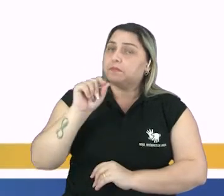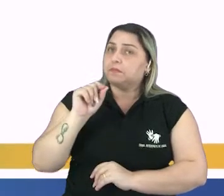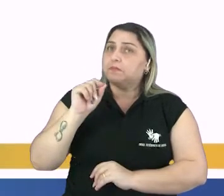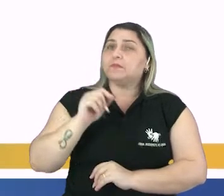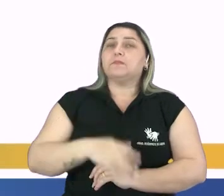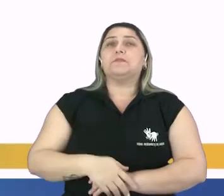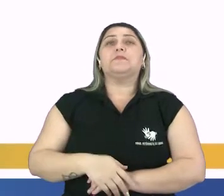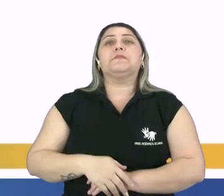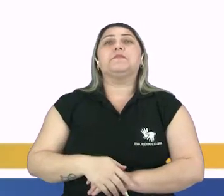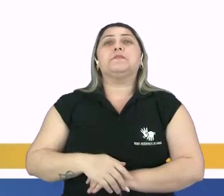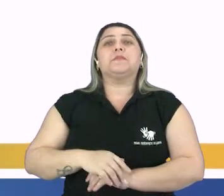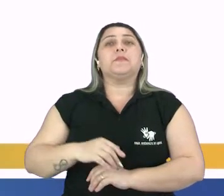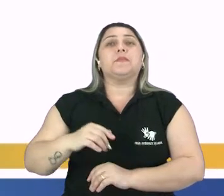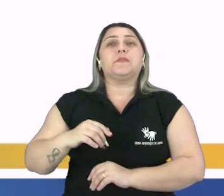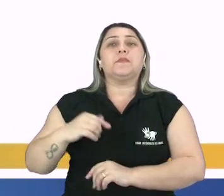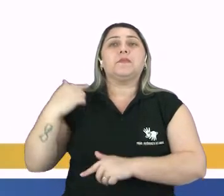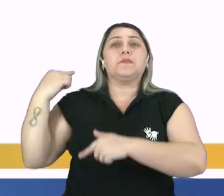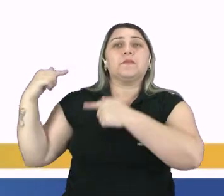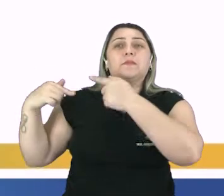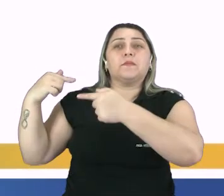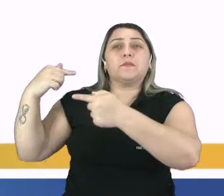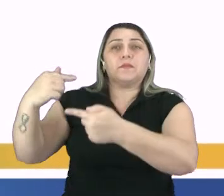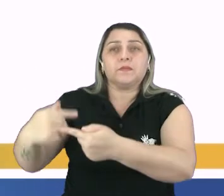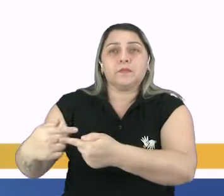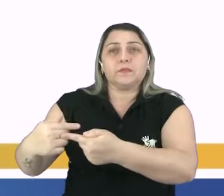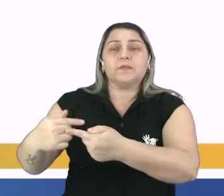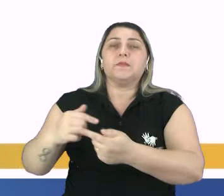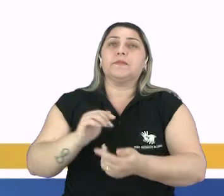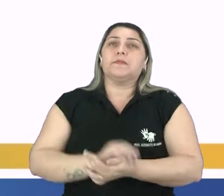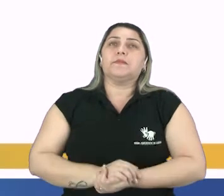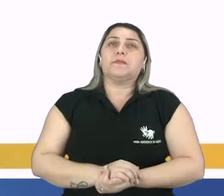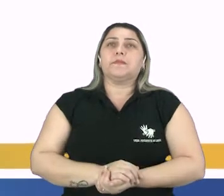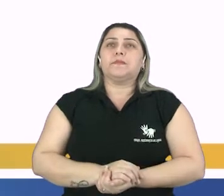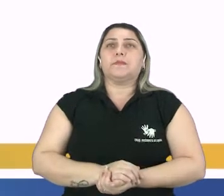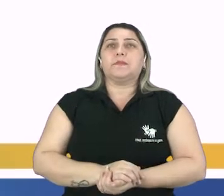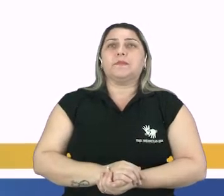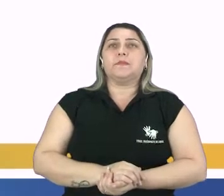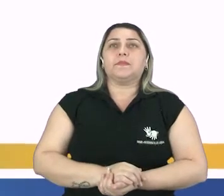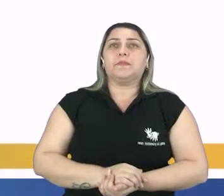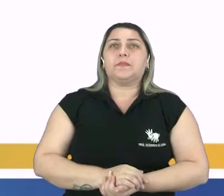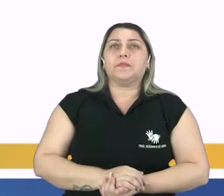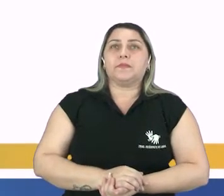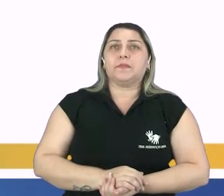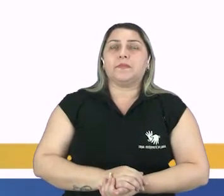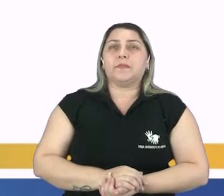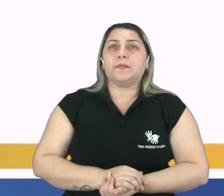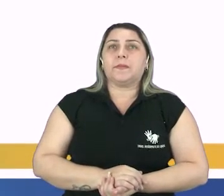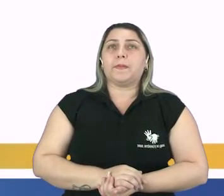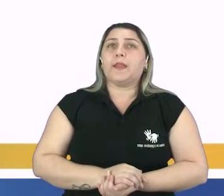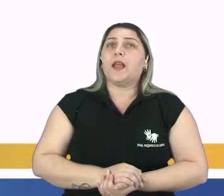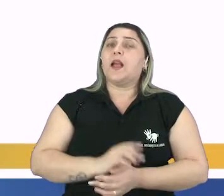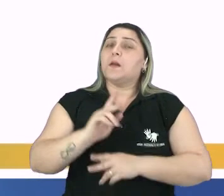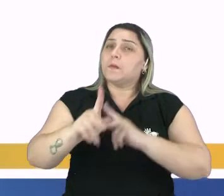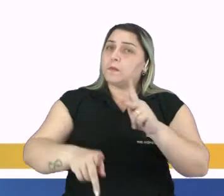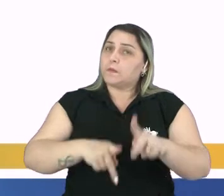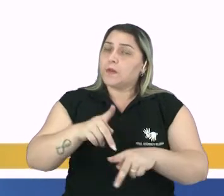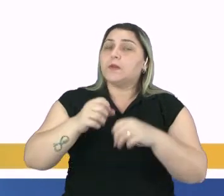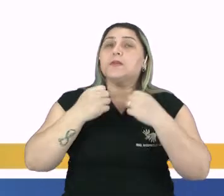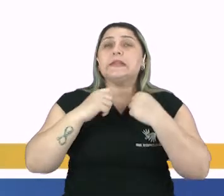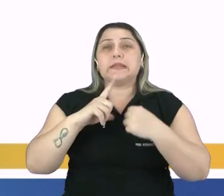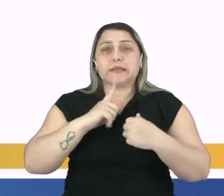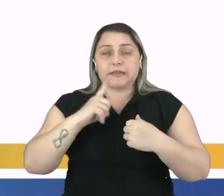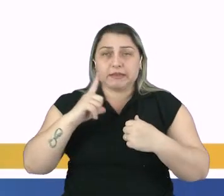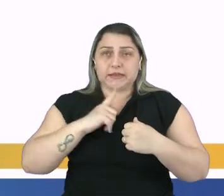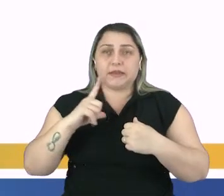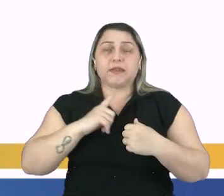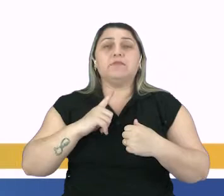forma hereditária, certo? Então, o trono passava geralmente de pai para filho. Com o advento da República, a população passou a ter mais